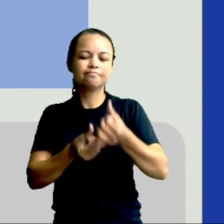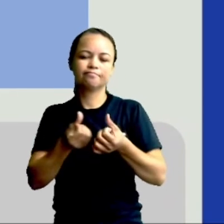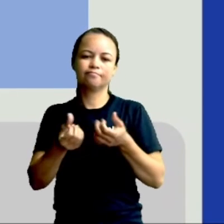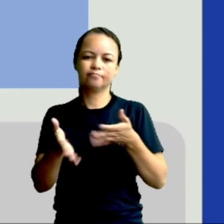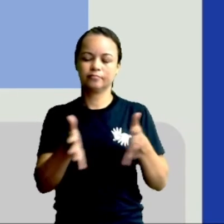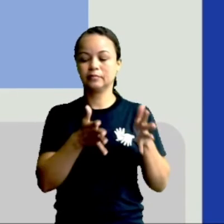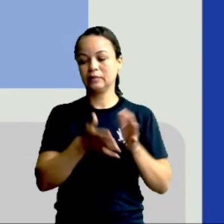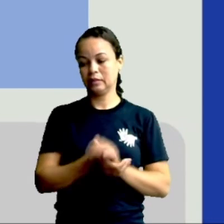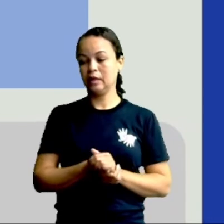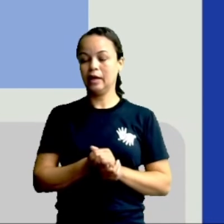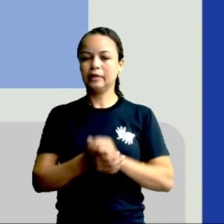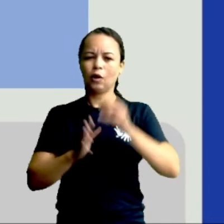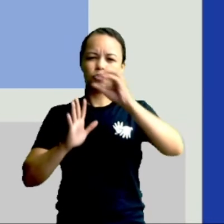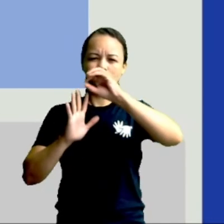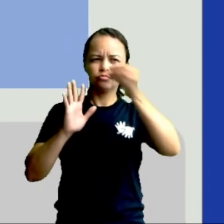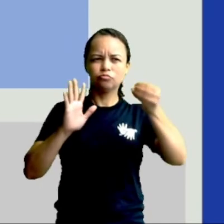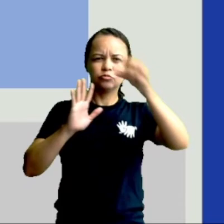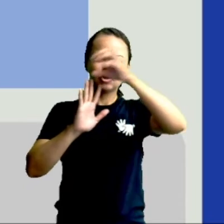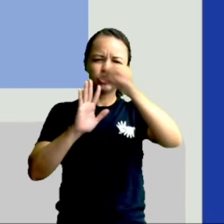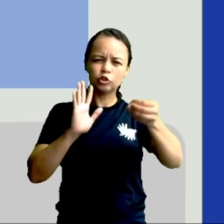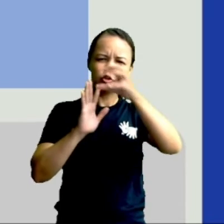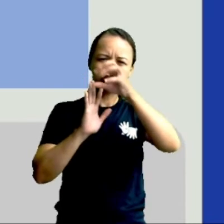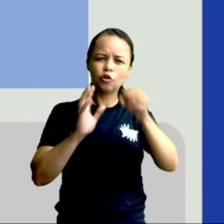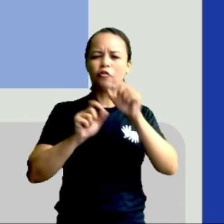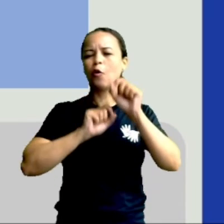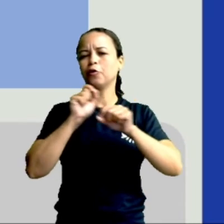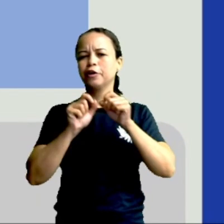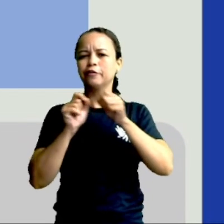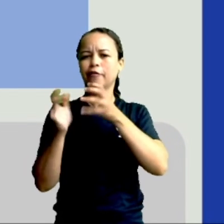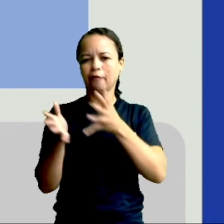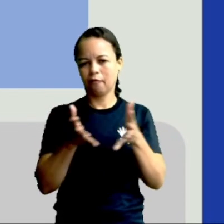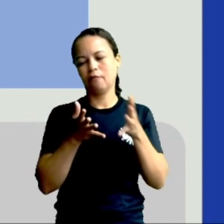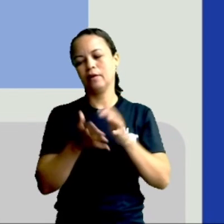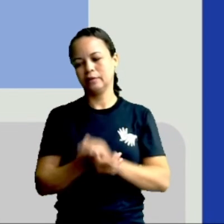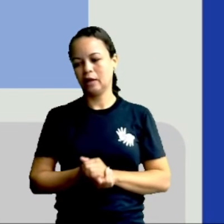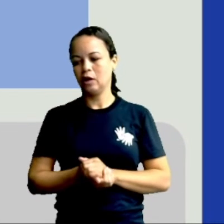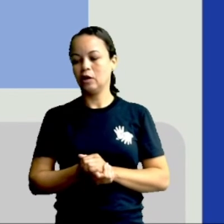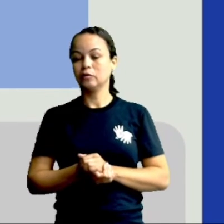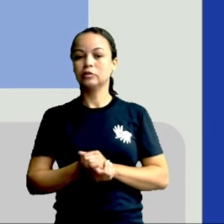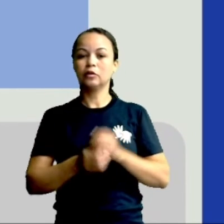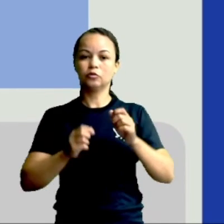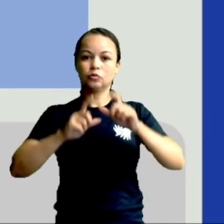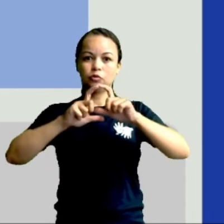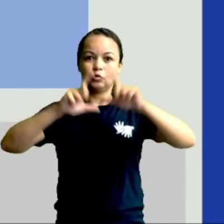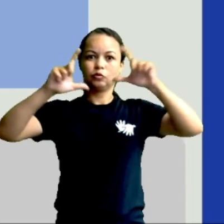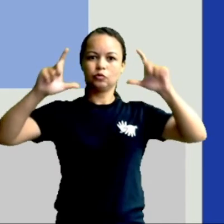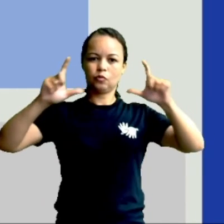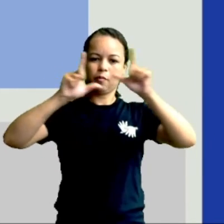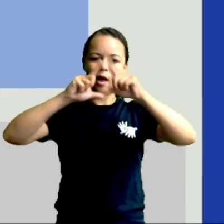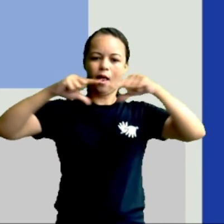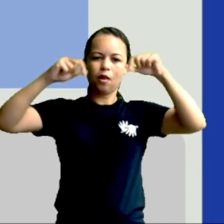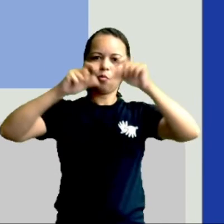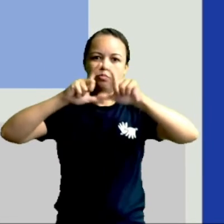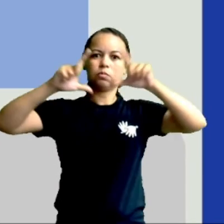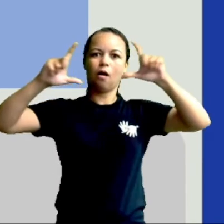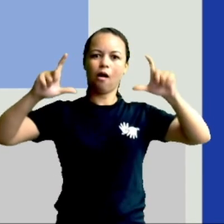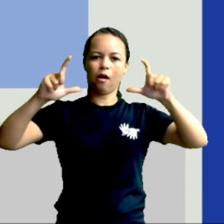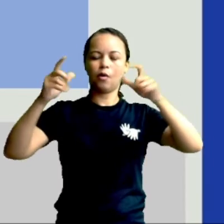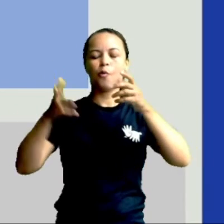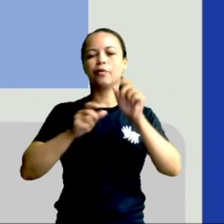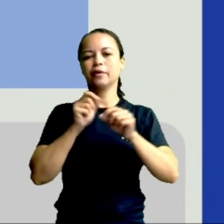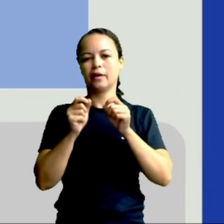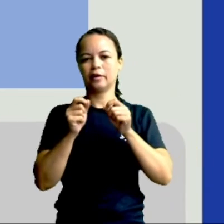né? Que é um dos eventos. E o que é conjunção de astros e superlua. Então, nós vimos um pouquinho de cada um desses,